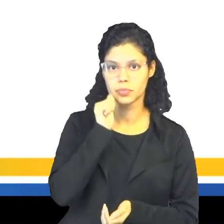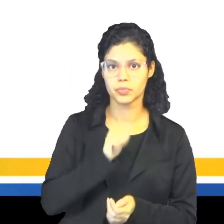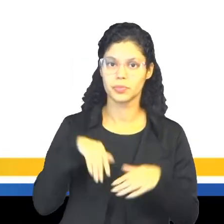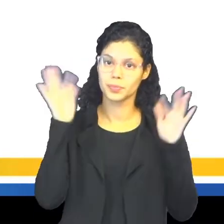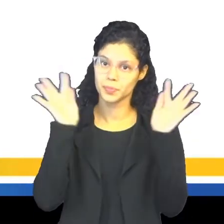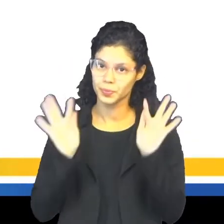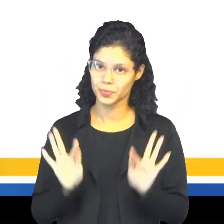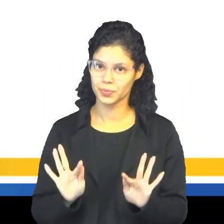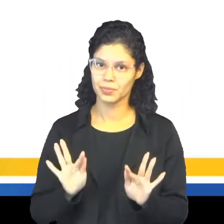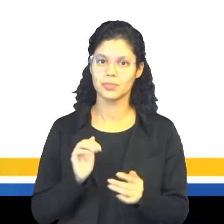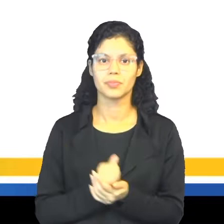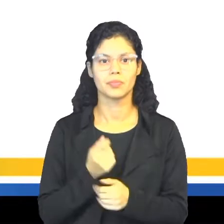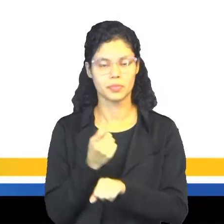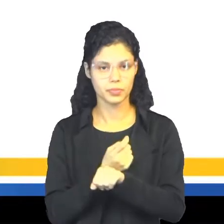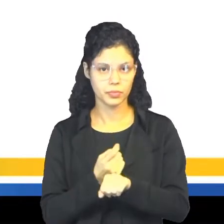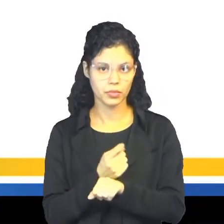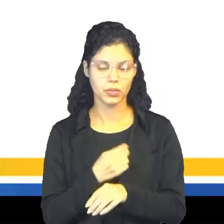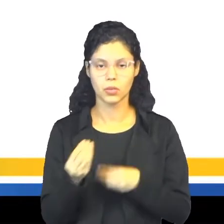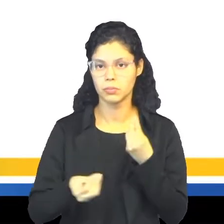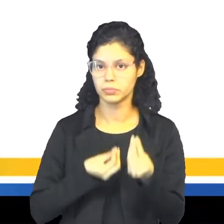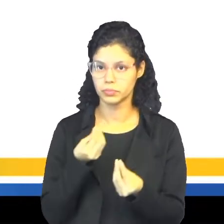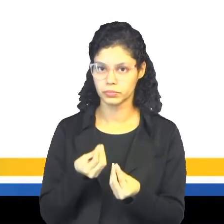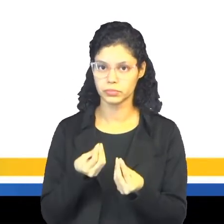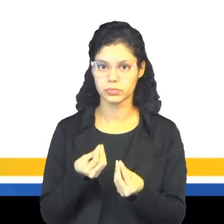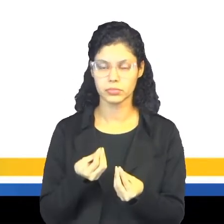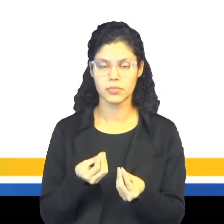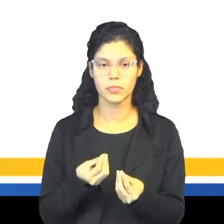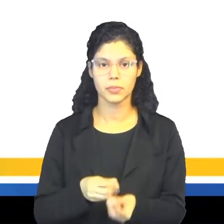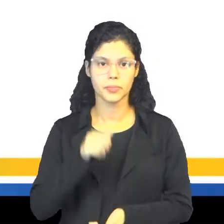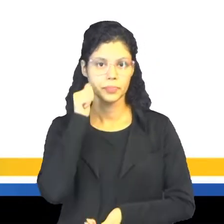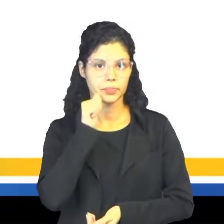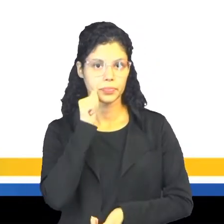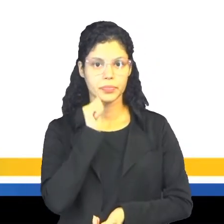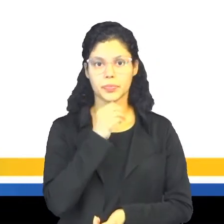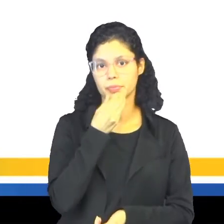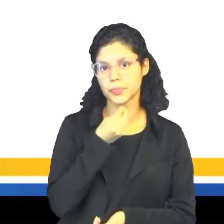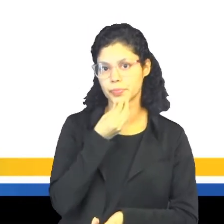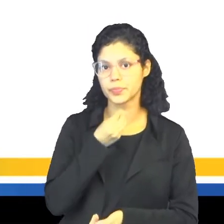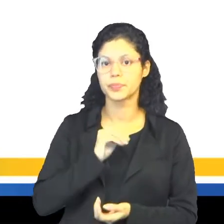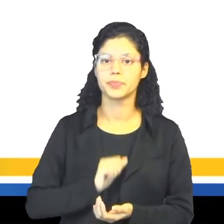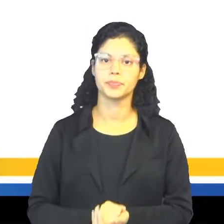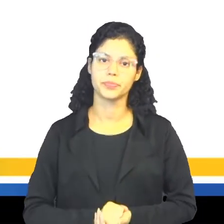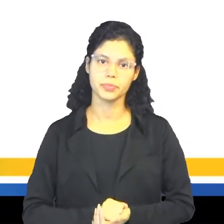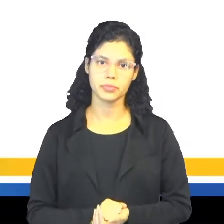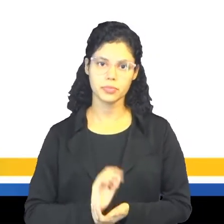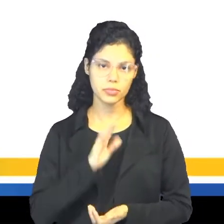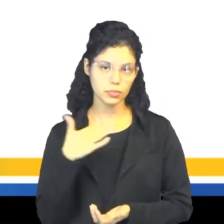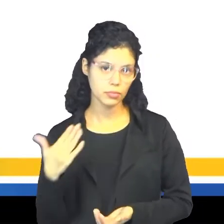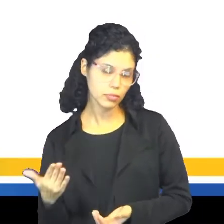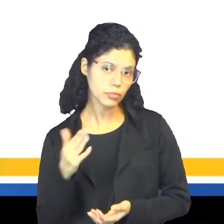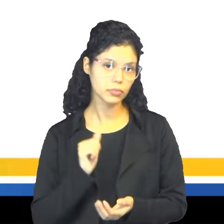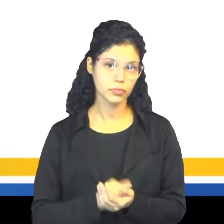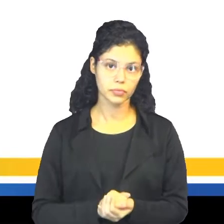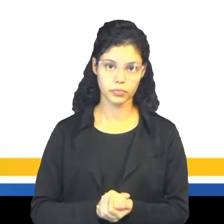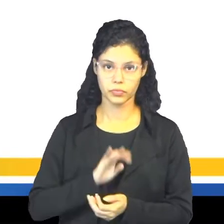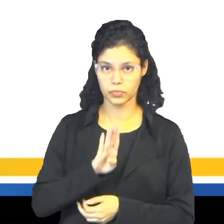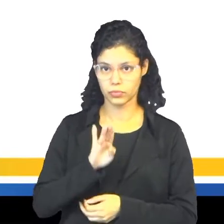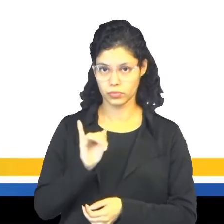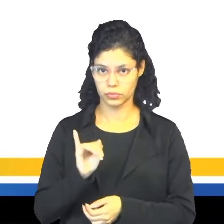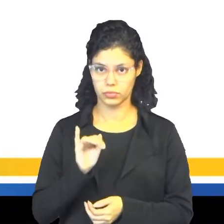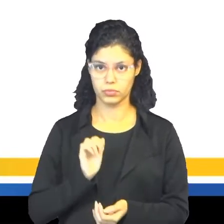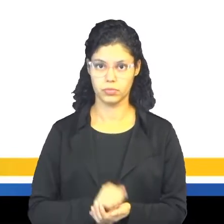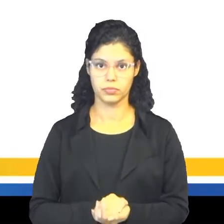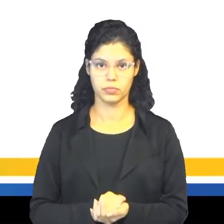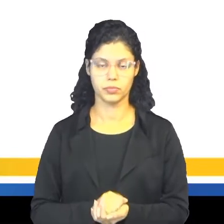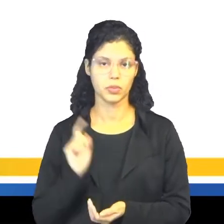feliz que é o adjetivo tanto serve para menino quanto menina tá quando é um adjetivo biforme que